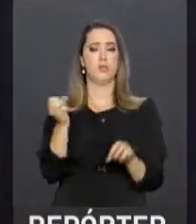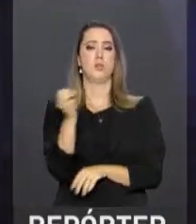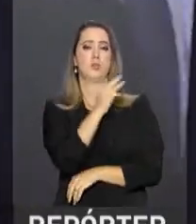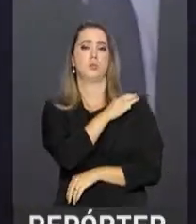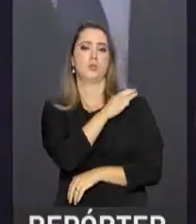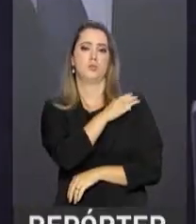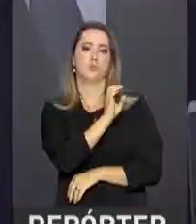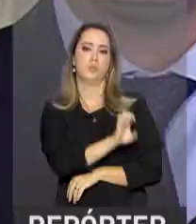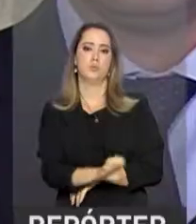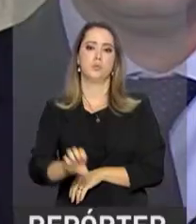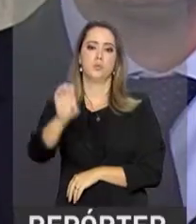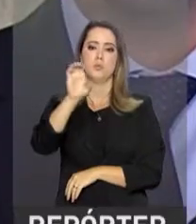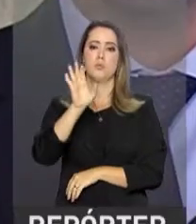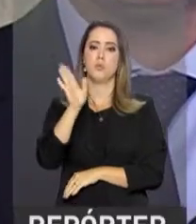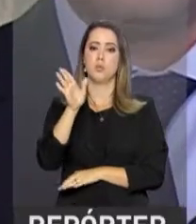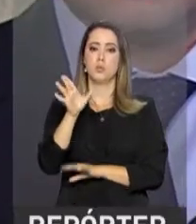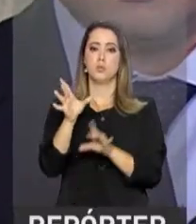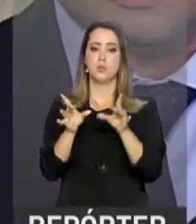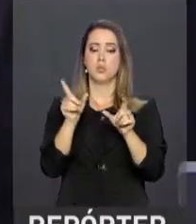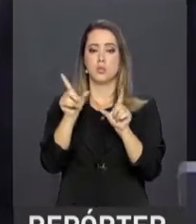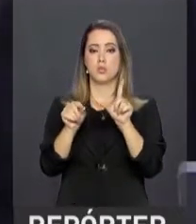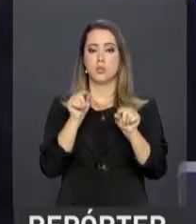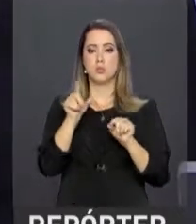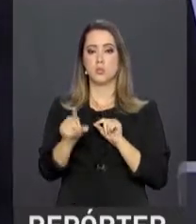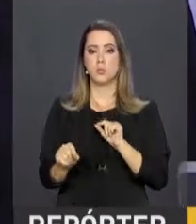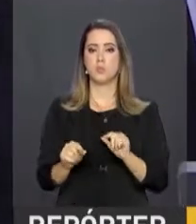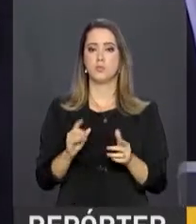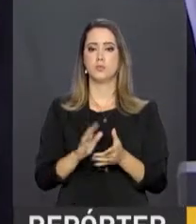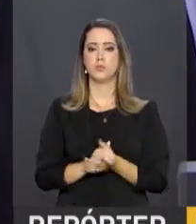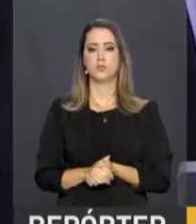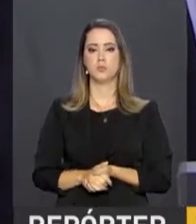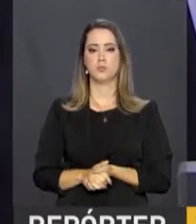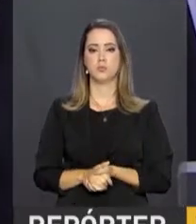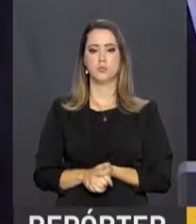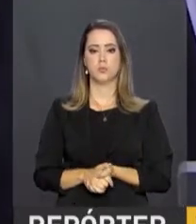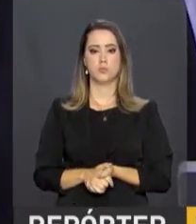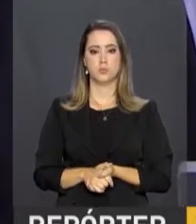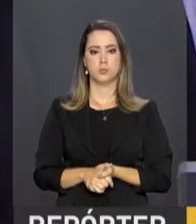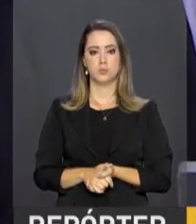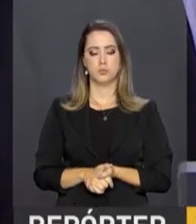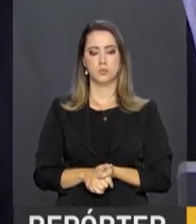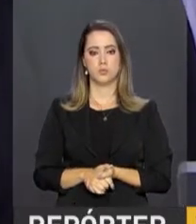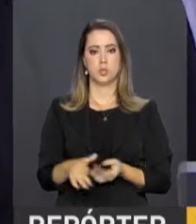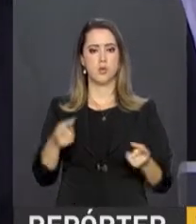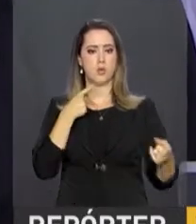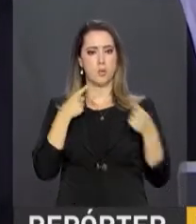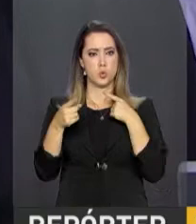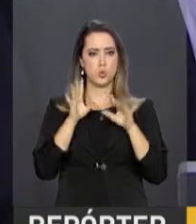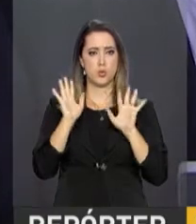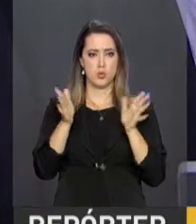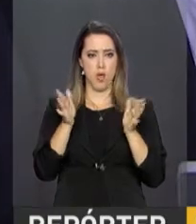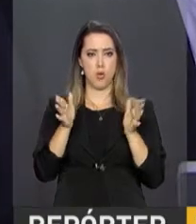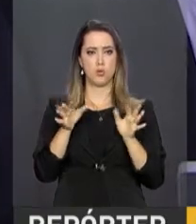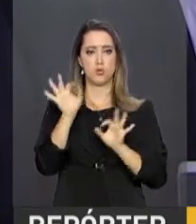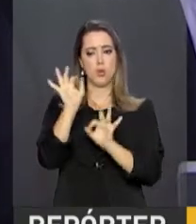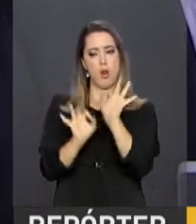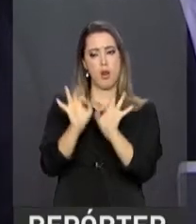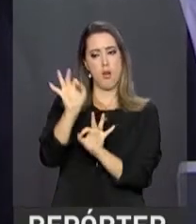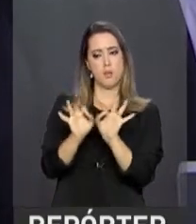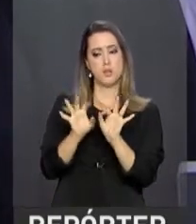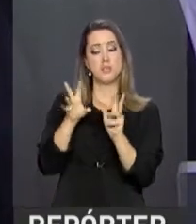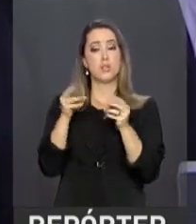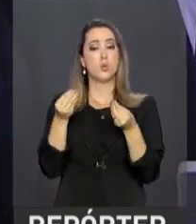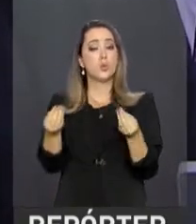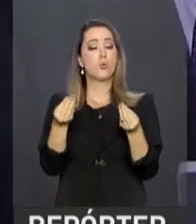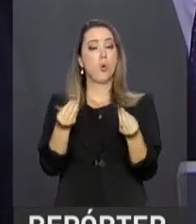receber os recursos já estão definidas as discussões com relação a ignore informativos e alternativas